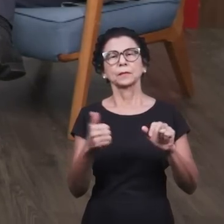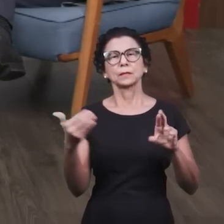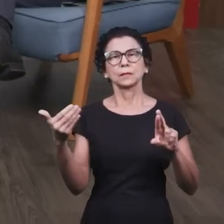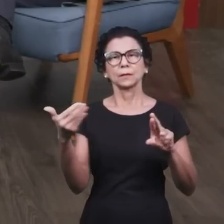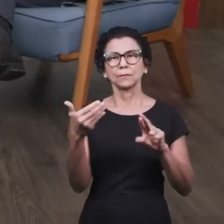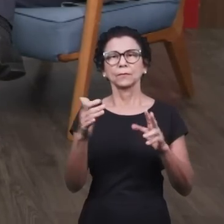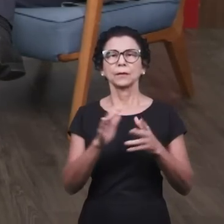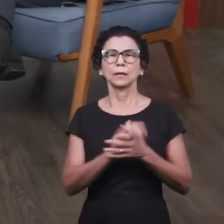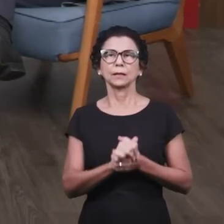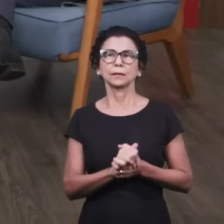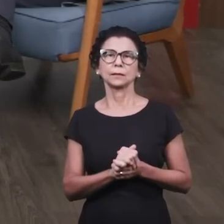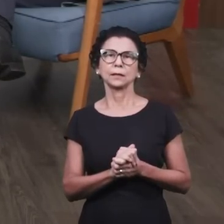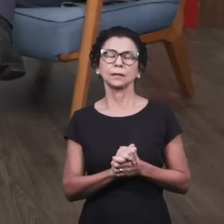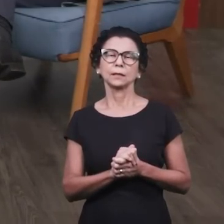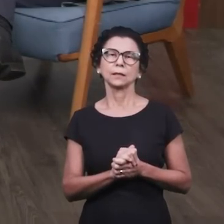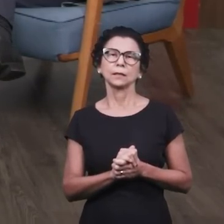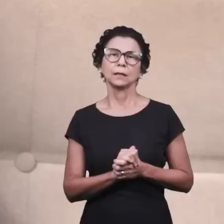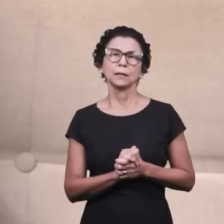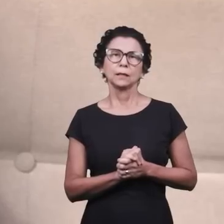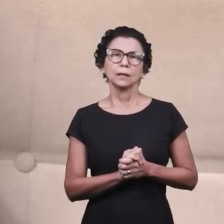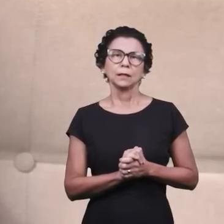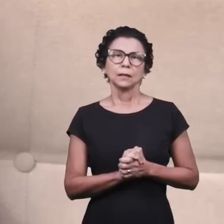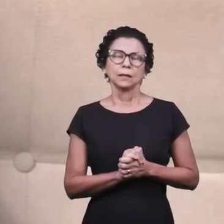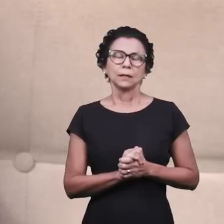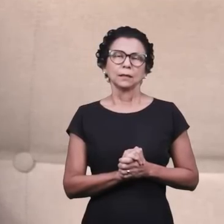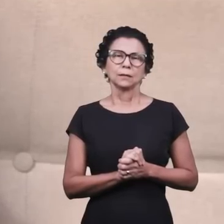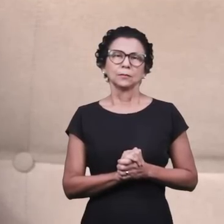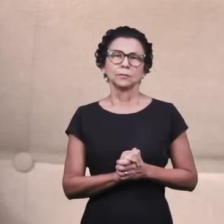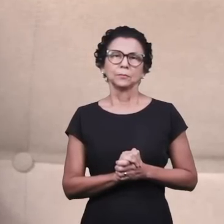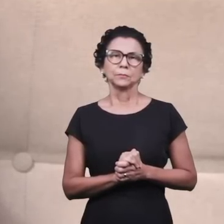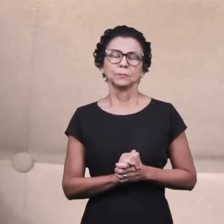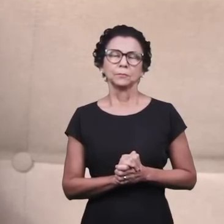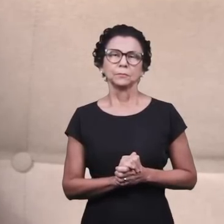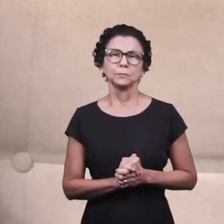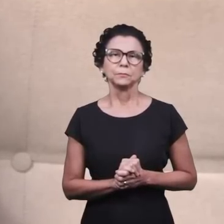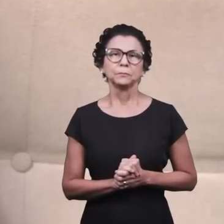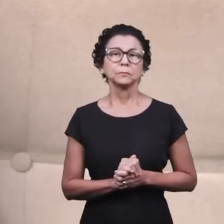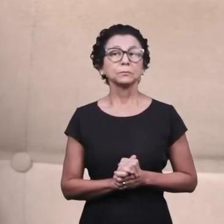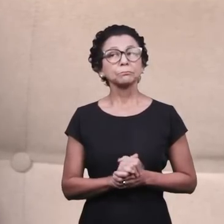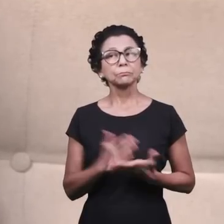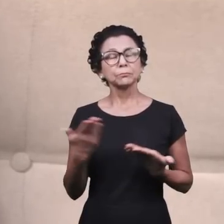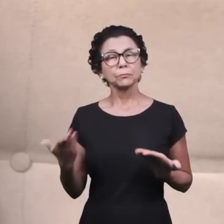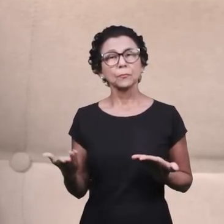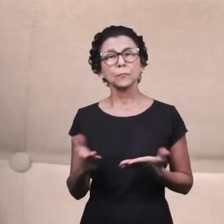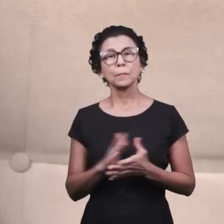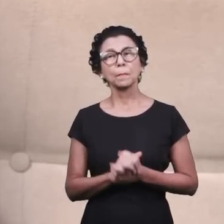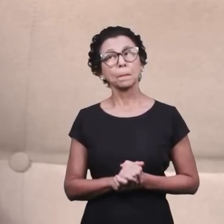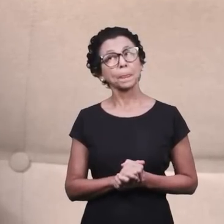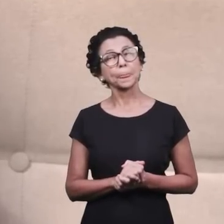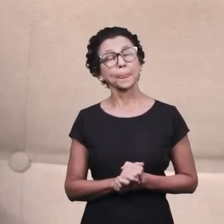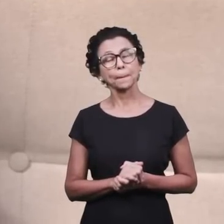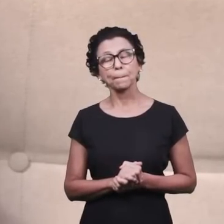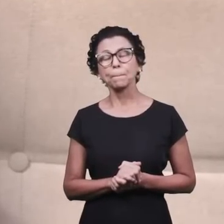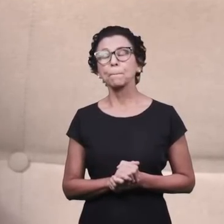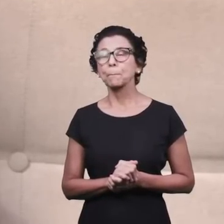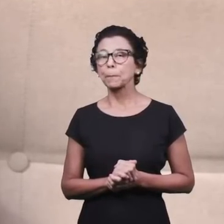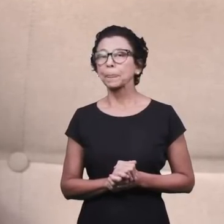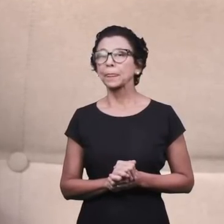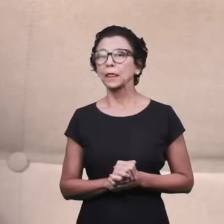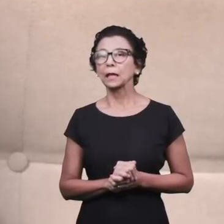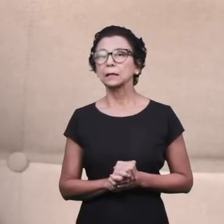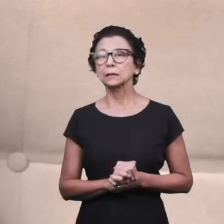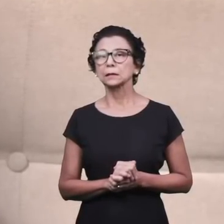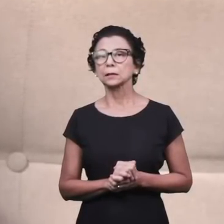de Laodiceia. Então nós temos vivido um tempo em que esse anúncio está sendo feito. Eis que venho